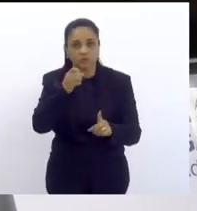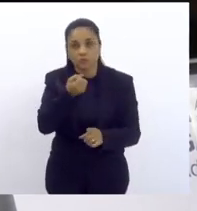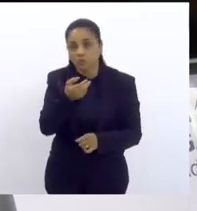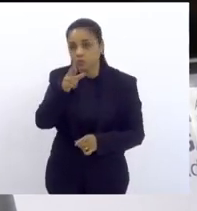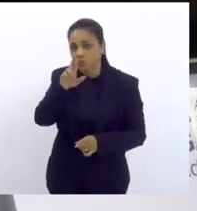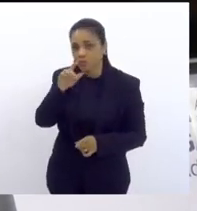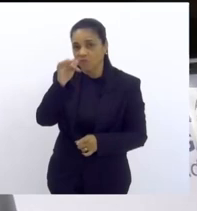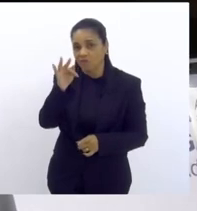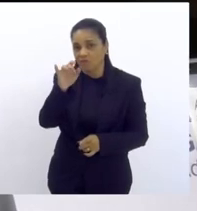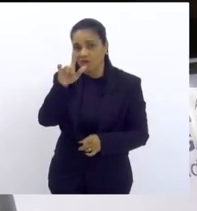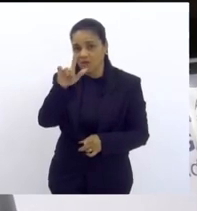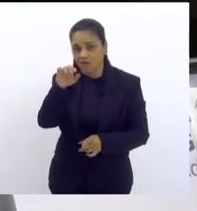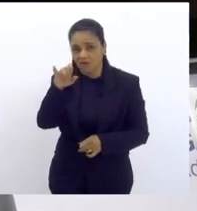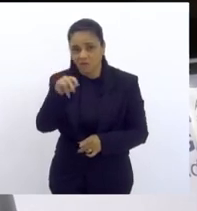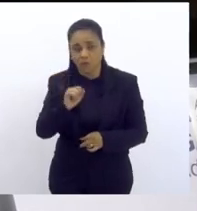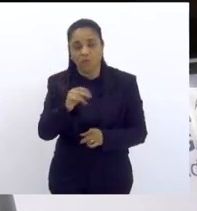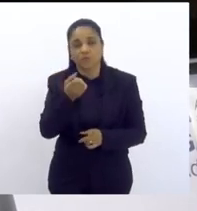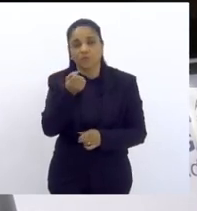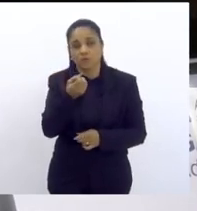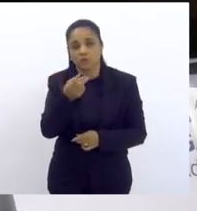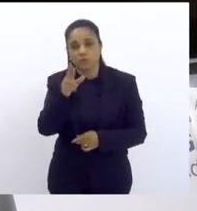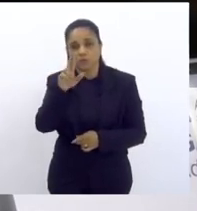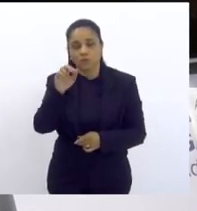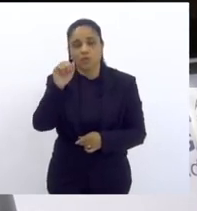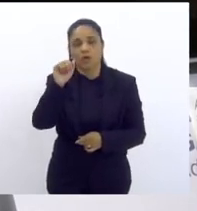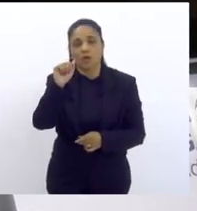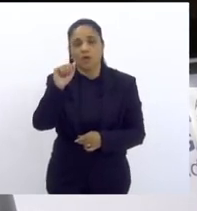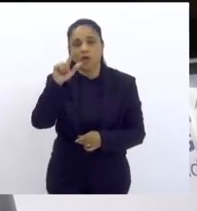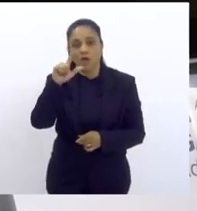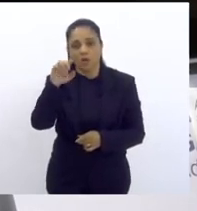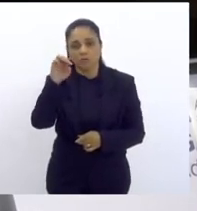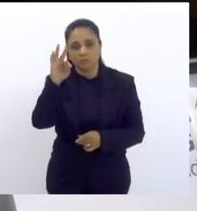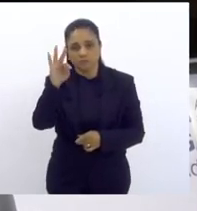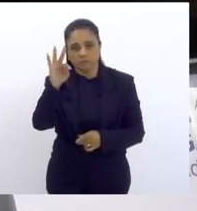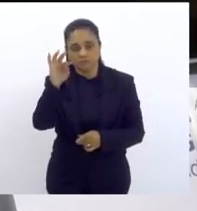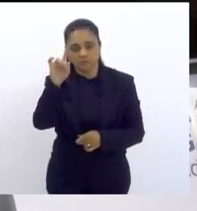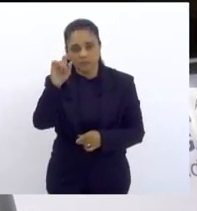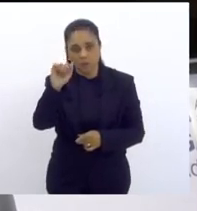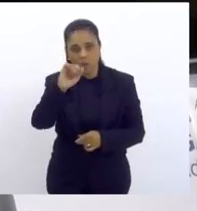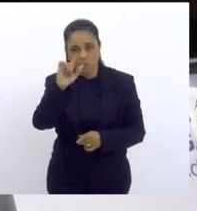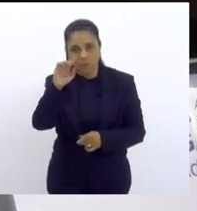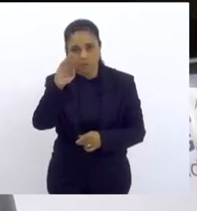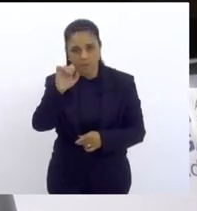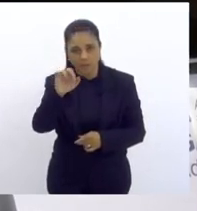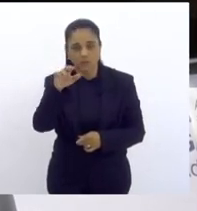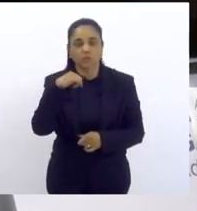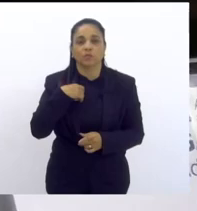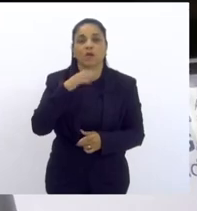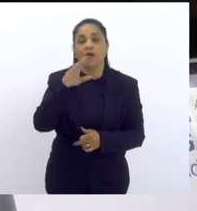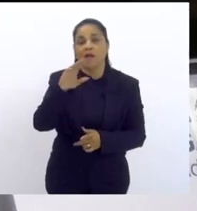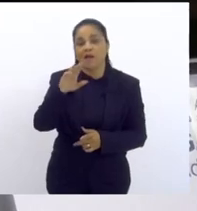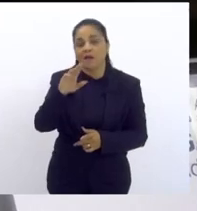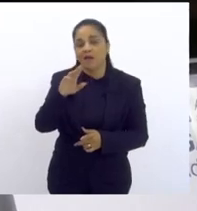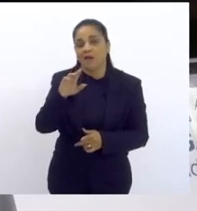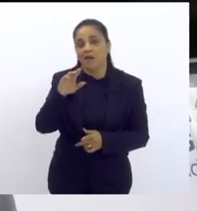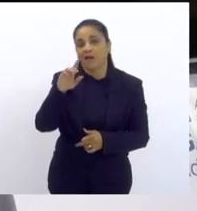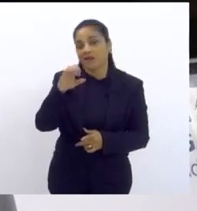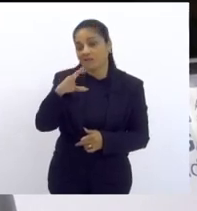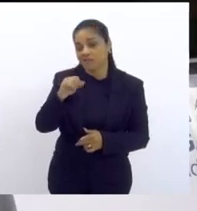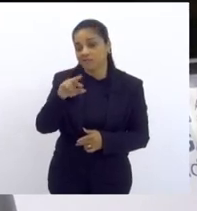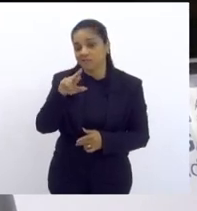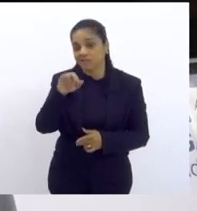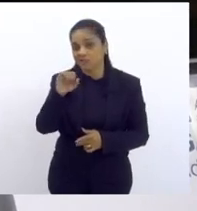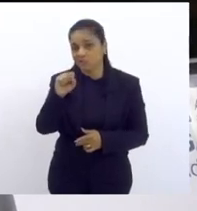Lombardi a doutora Adalberto Sabóia Pinheiro a inesquecível Isabel Cristina Nascimento e também